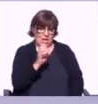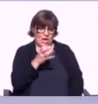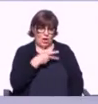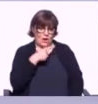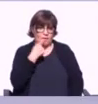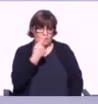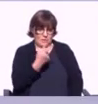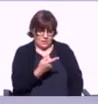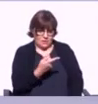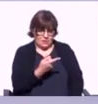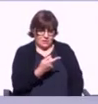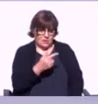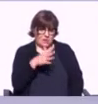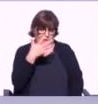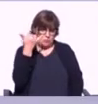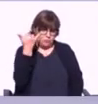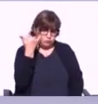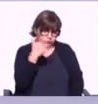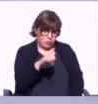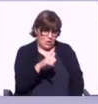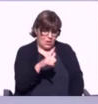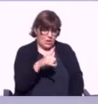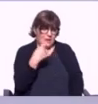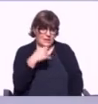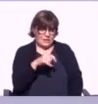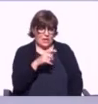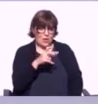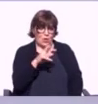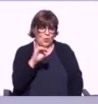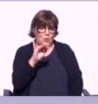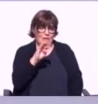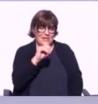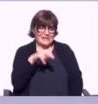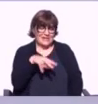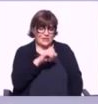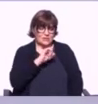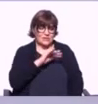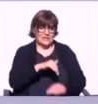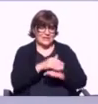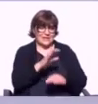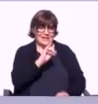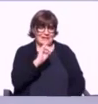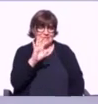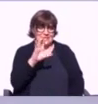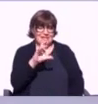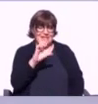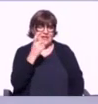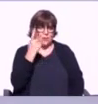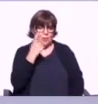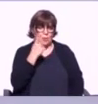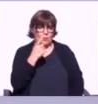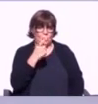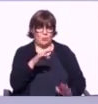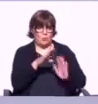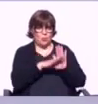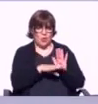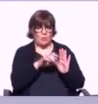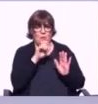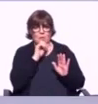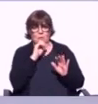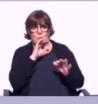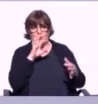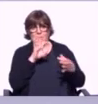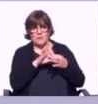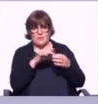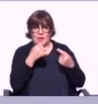precisamente também com a tal agressão de que foi vítima o Rui Santos à saída da SIC depois de um programa e que, pelos vistos, poderá ter ou não ligação.